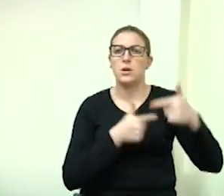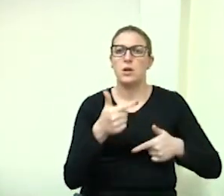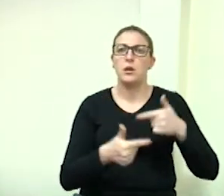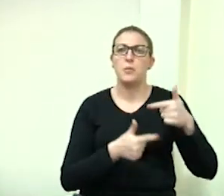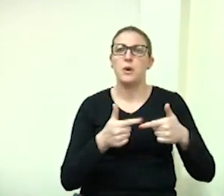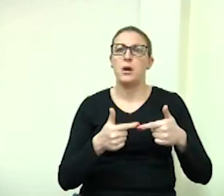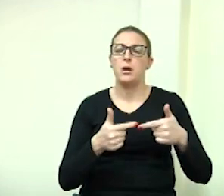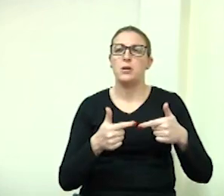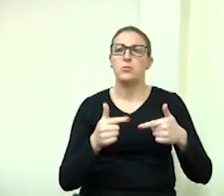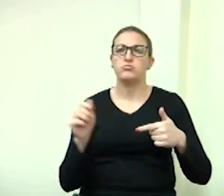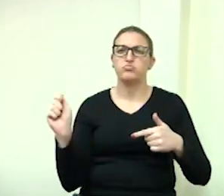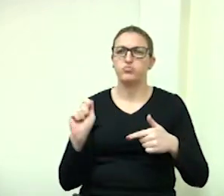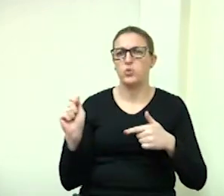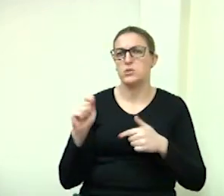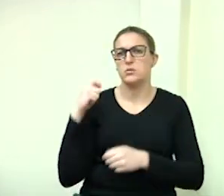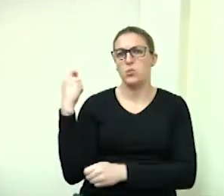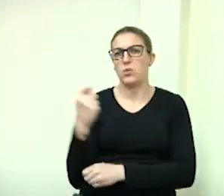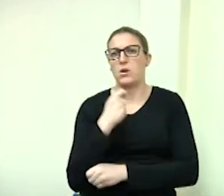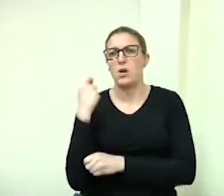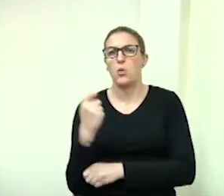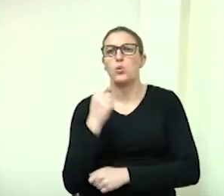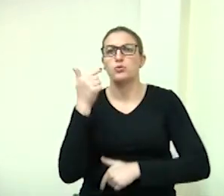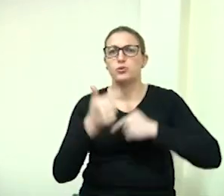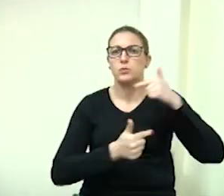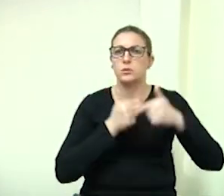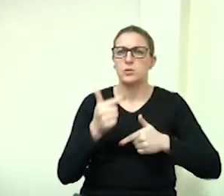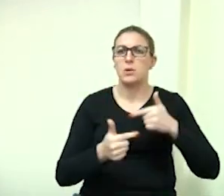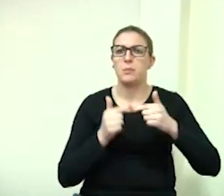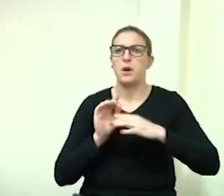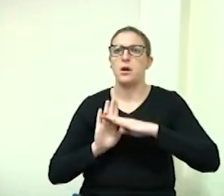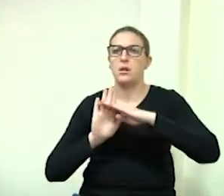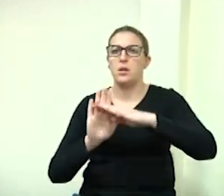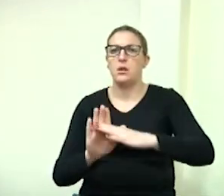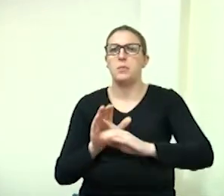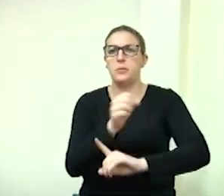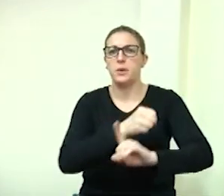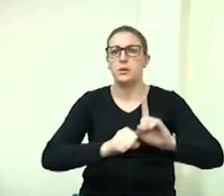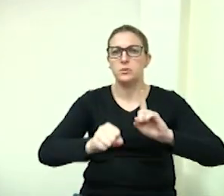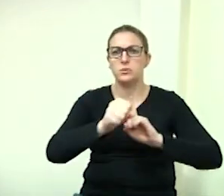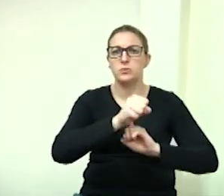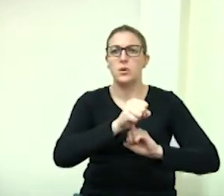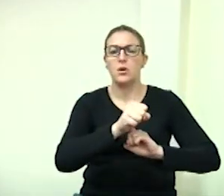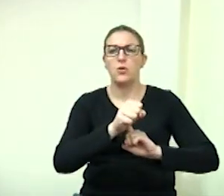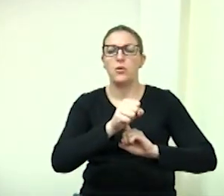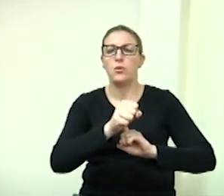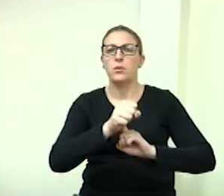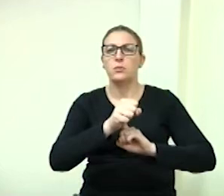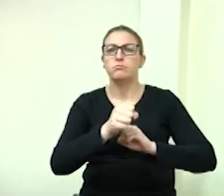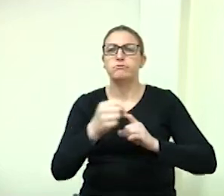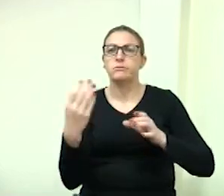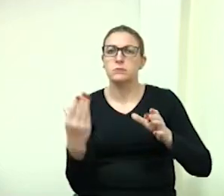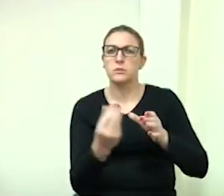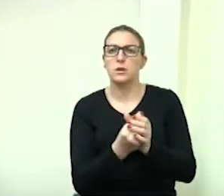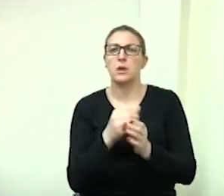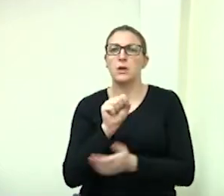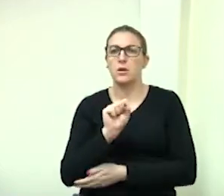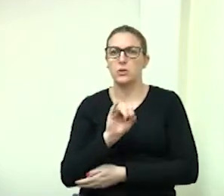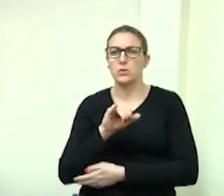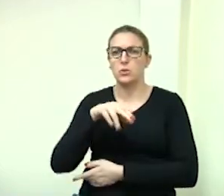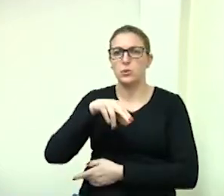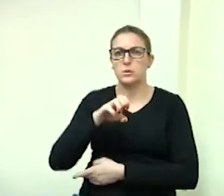e amparo social estiveram aqui no cine recolhendo